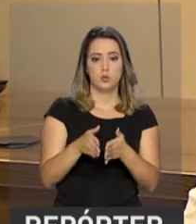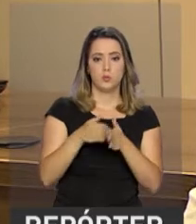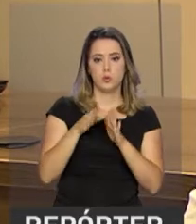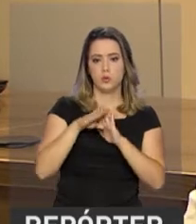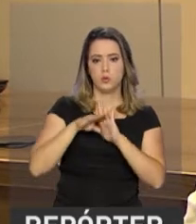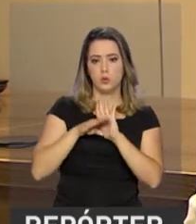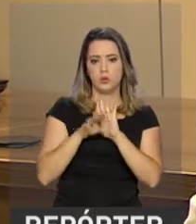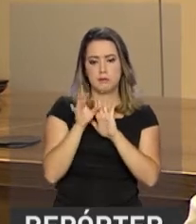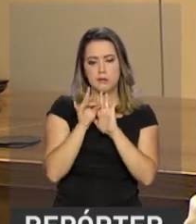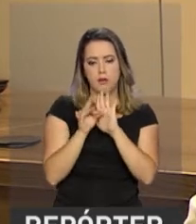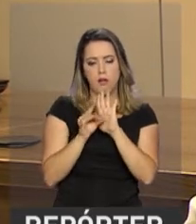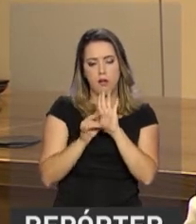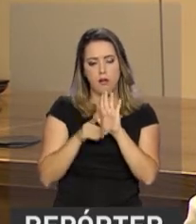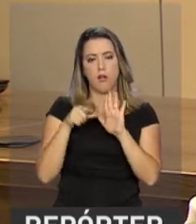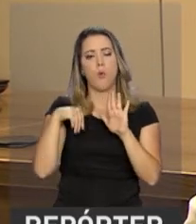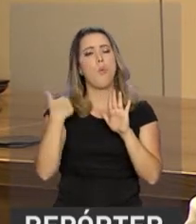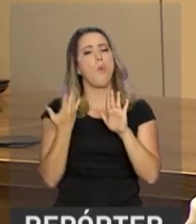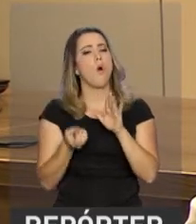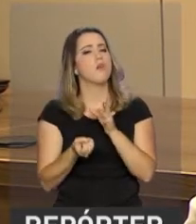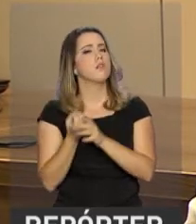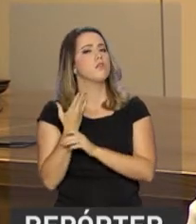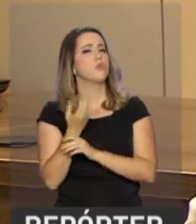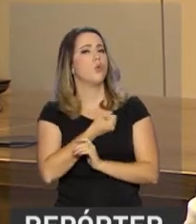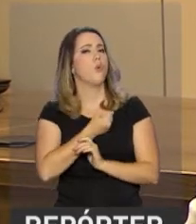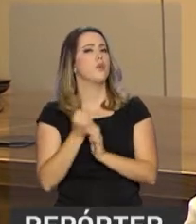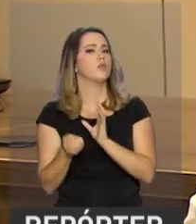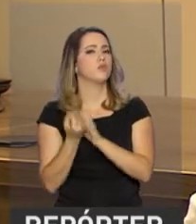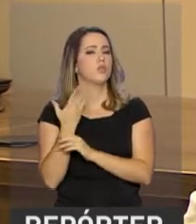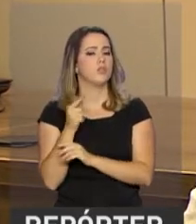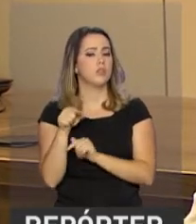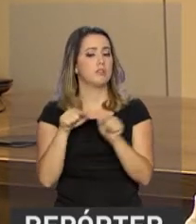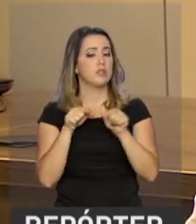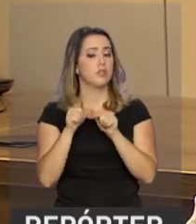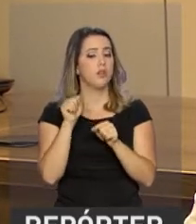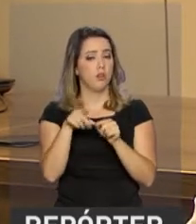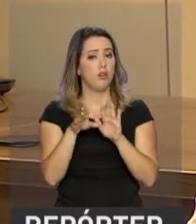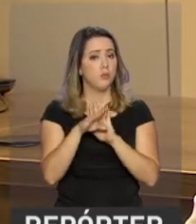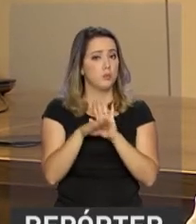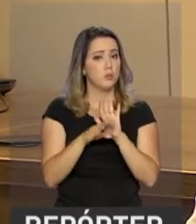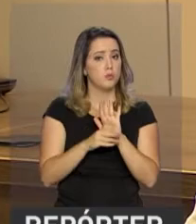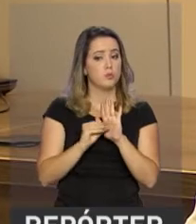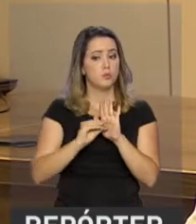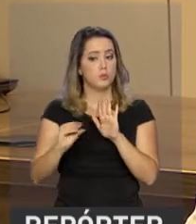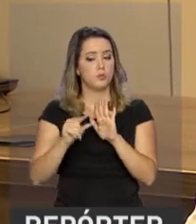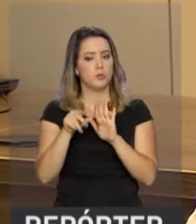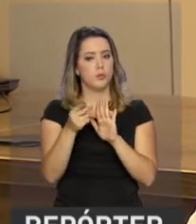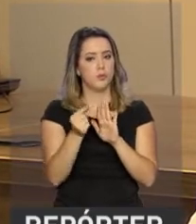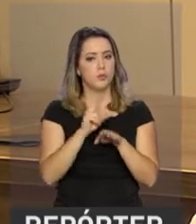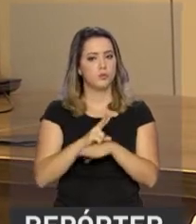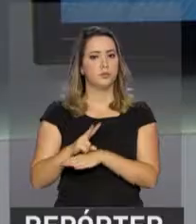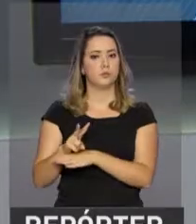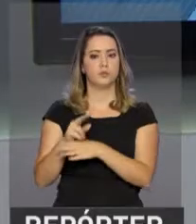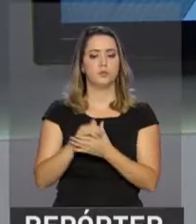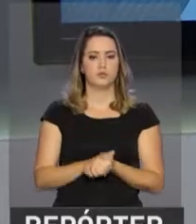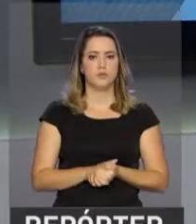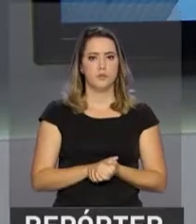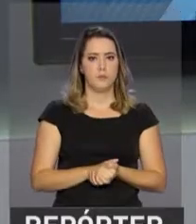projetos a quantidade de empregos entre diretos e indiretos que vai ser gerado por aquele financiamento